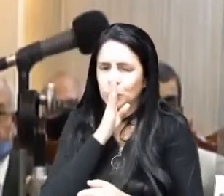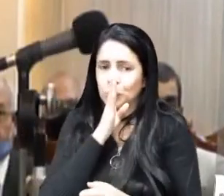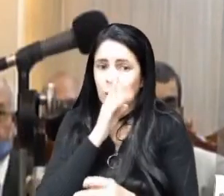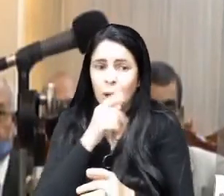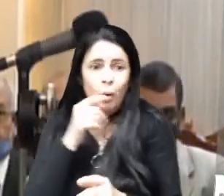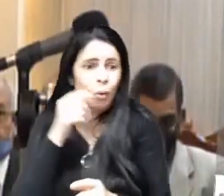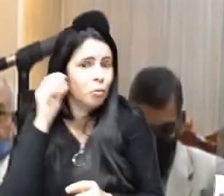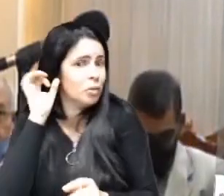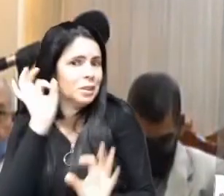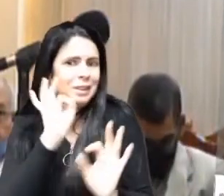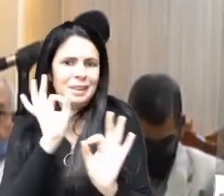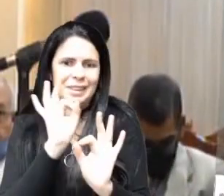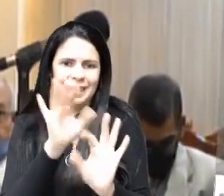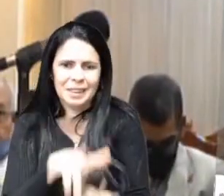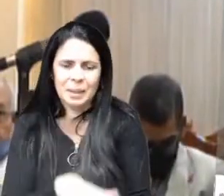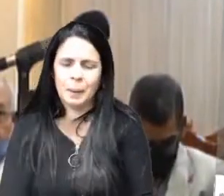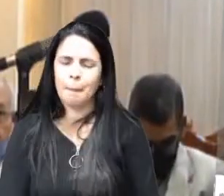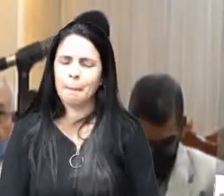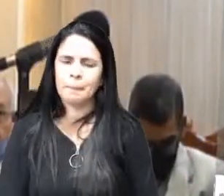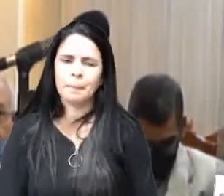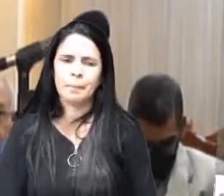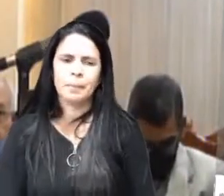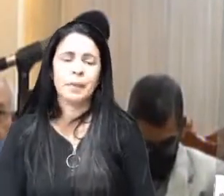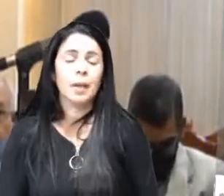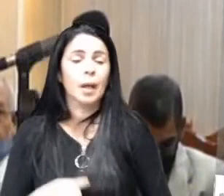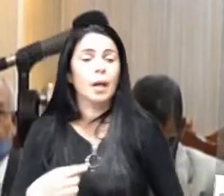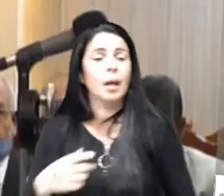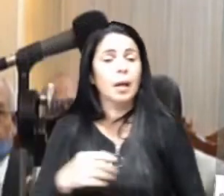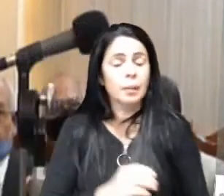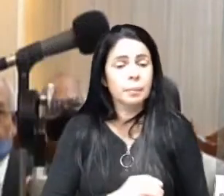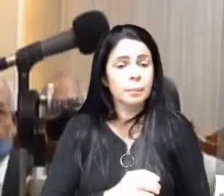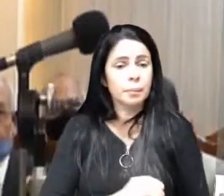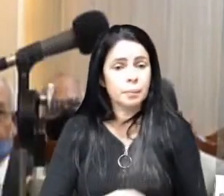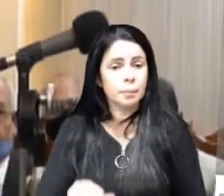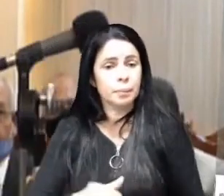de Pedro 3:7. Digam comigo, igualmente vós,